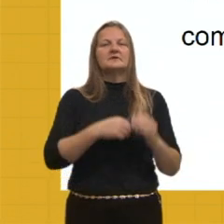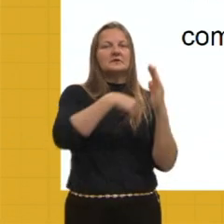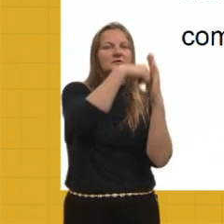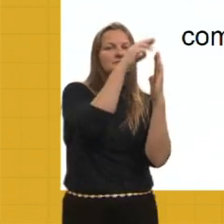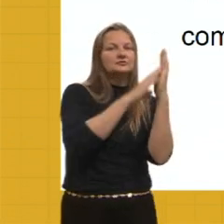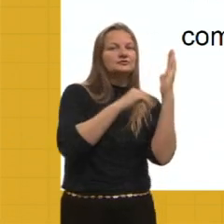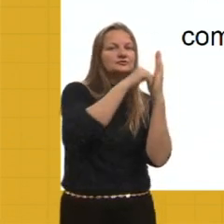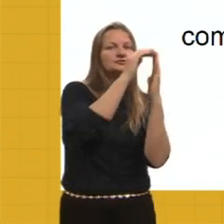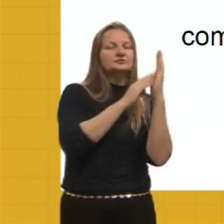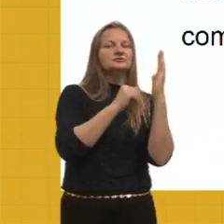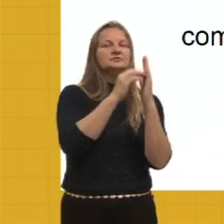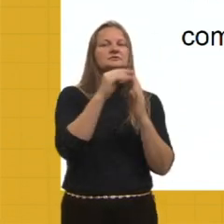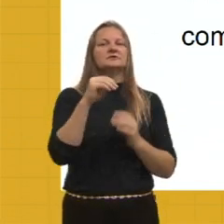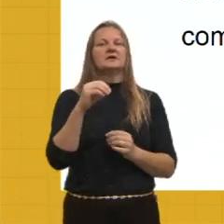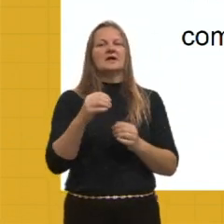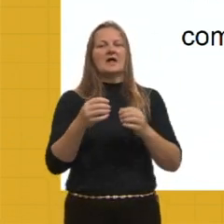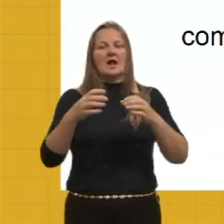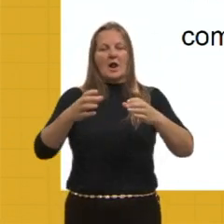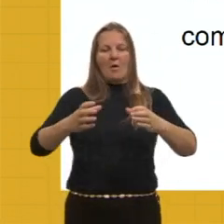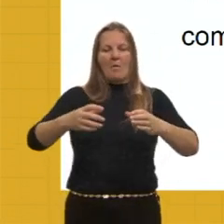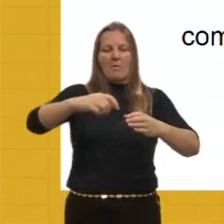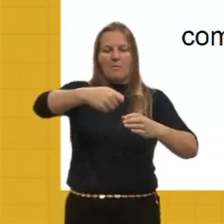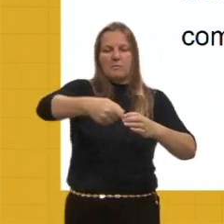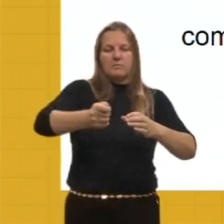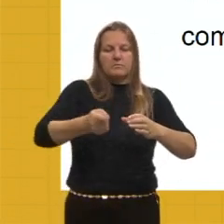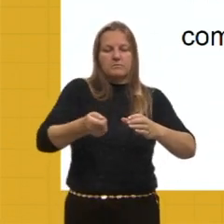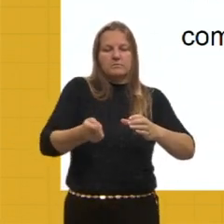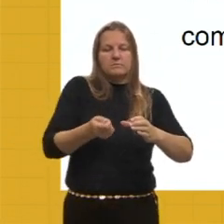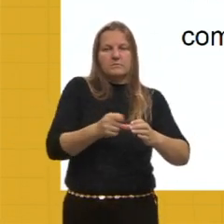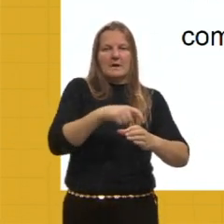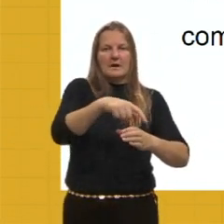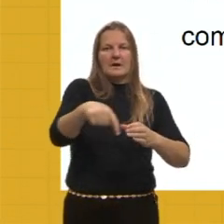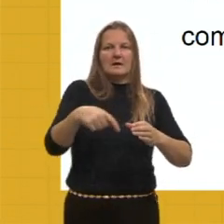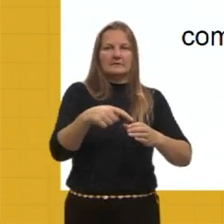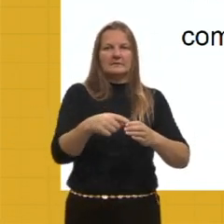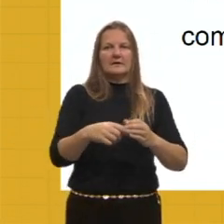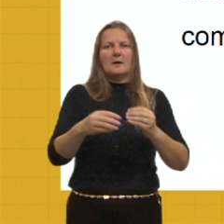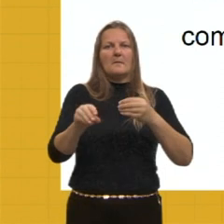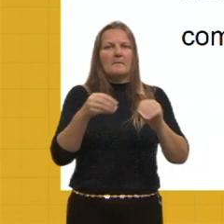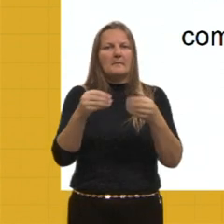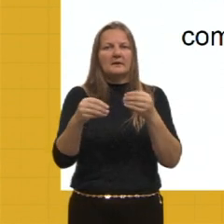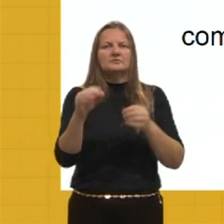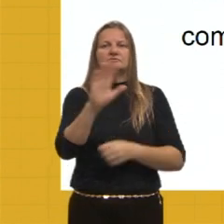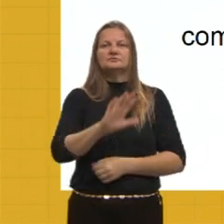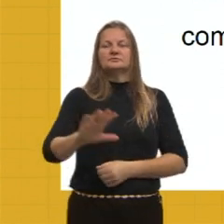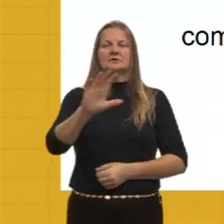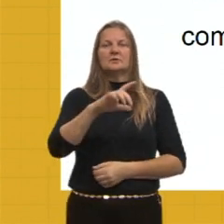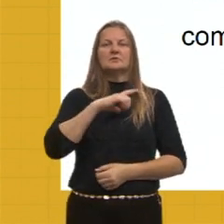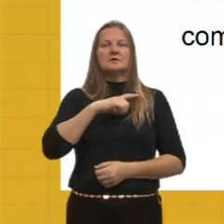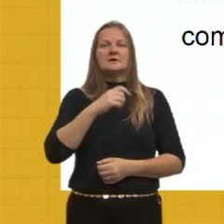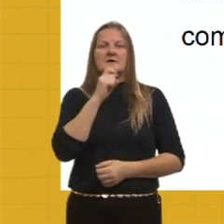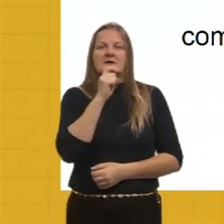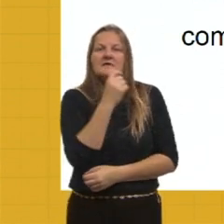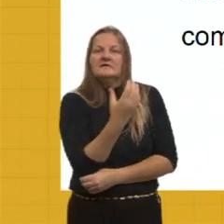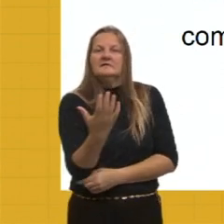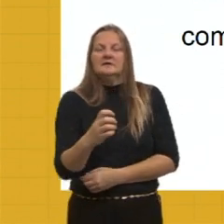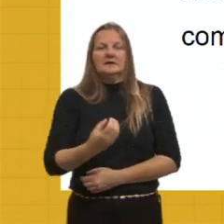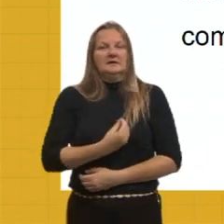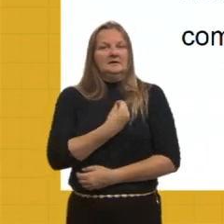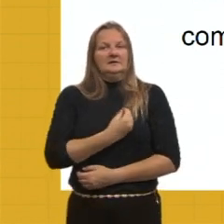resinas latas embalagens e materiais de plástico em geral e uma vez no ambiente no organismo